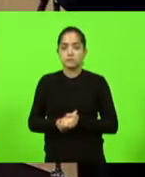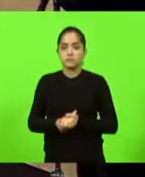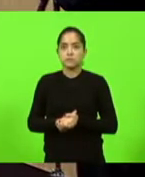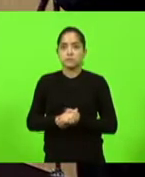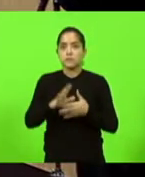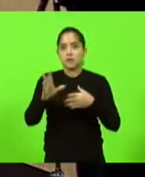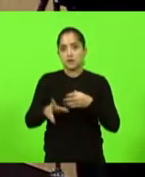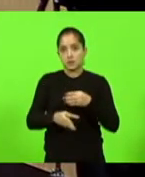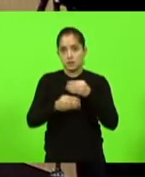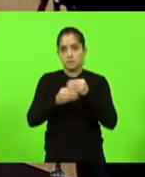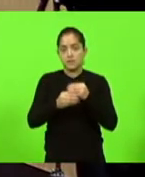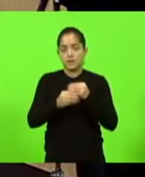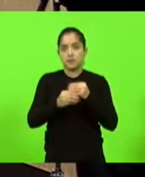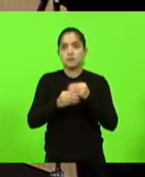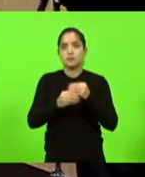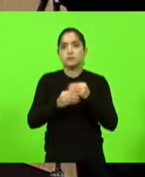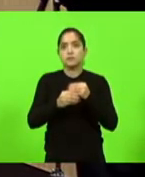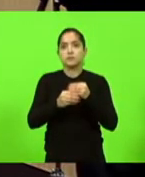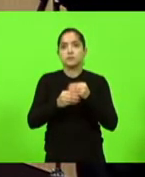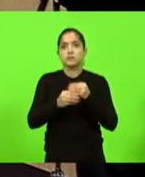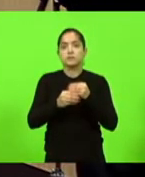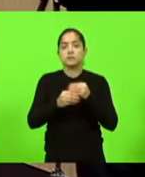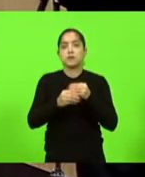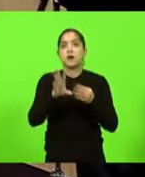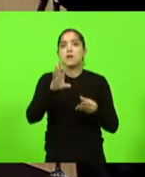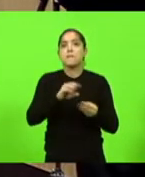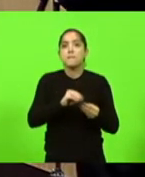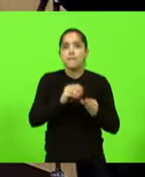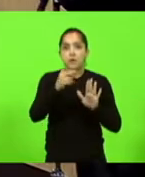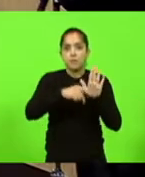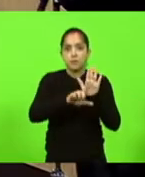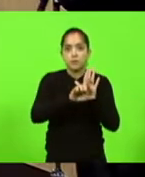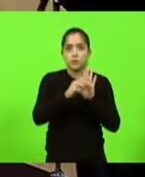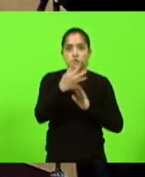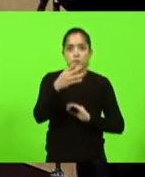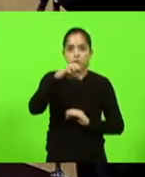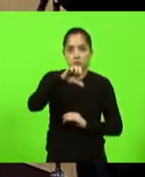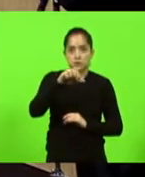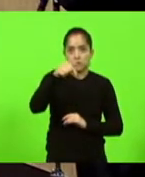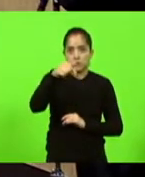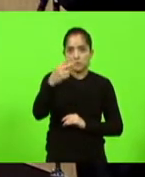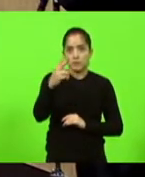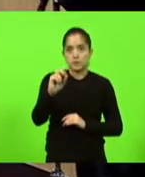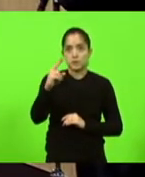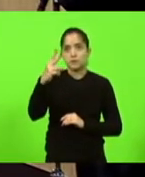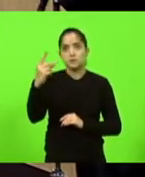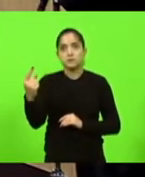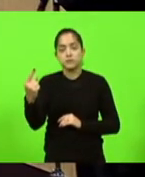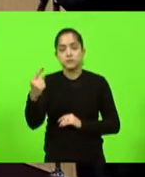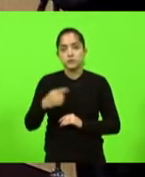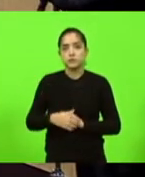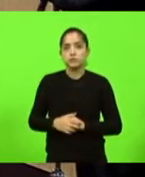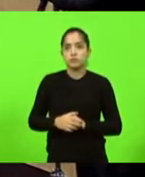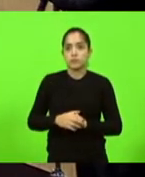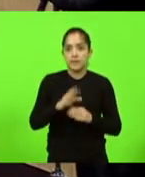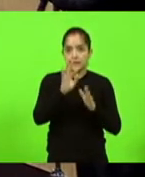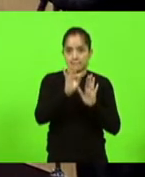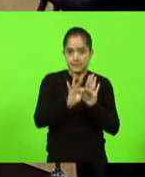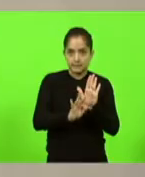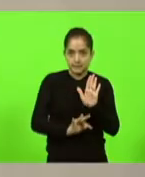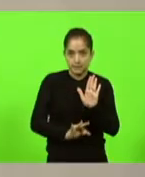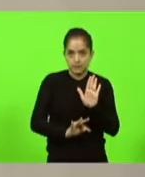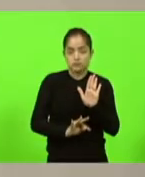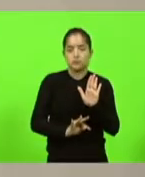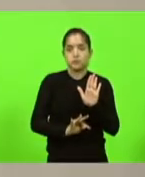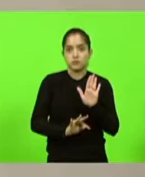Emenda, primeiro, emenda supressiva ao projeto de lei 49.7/2021. Texto. Fica